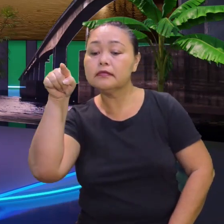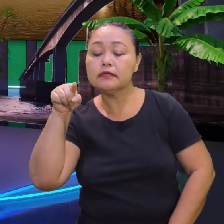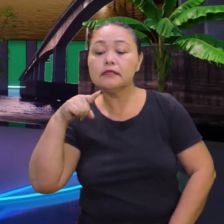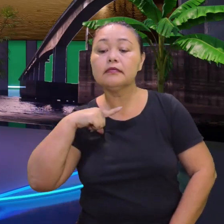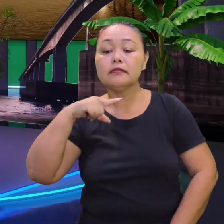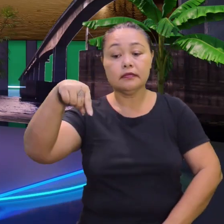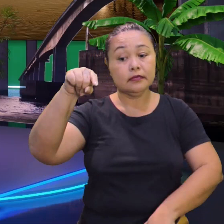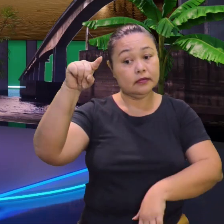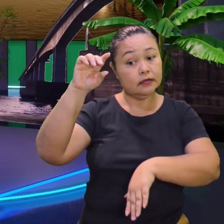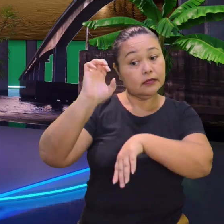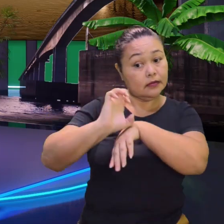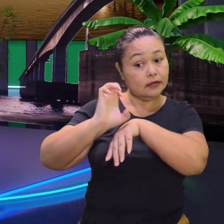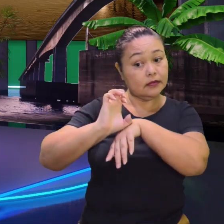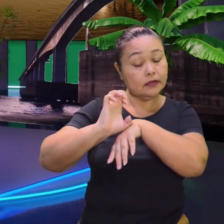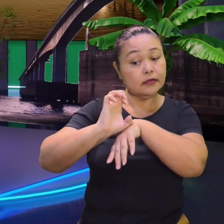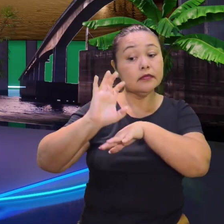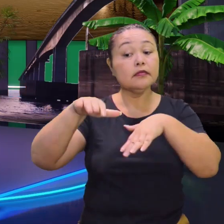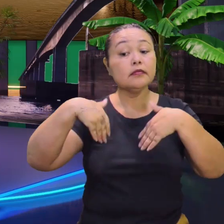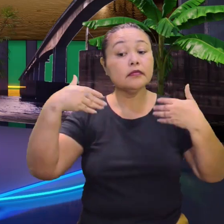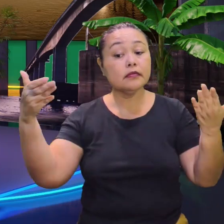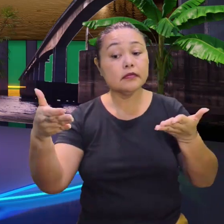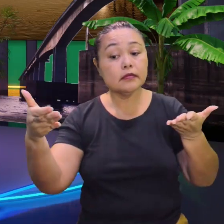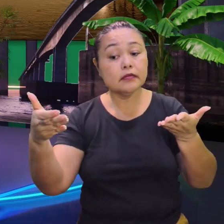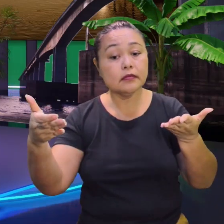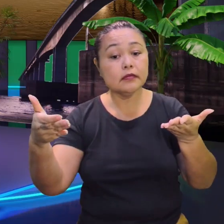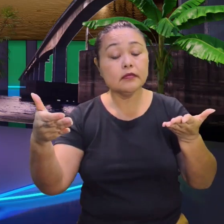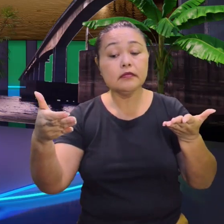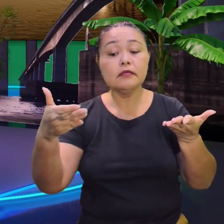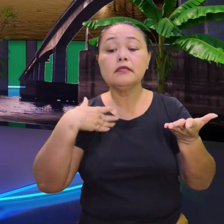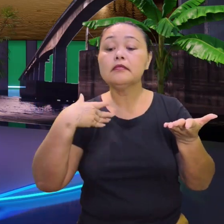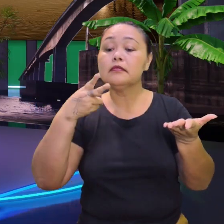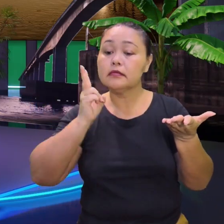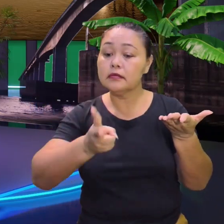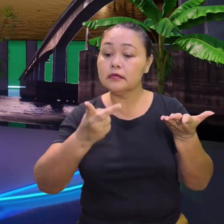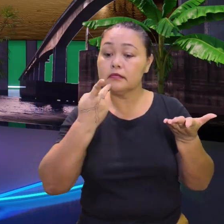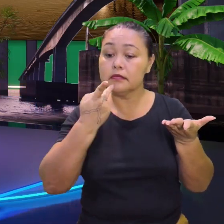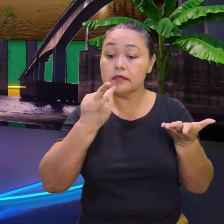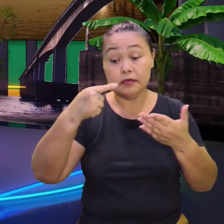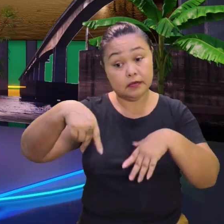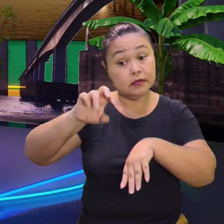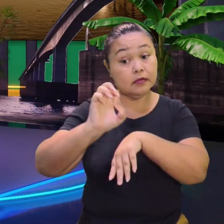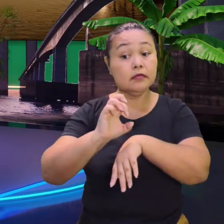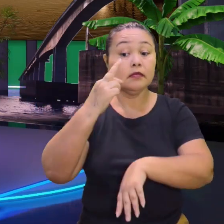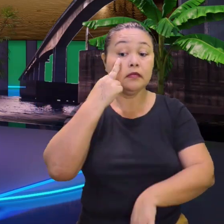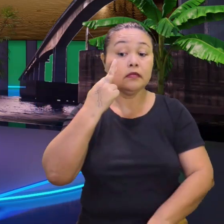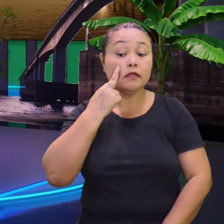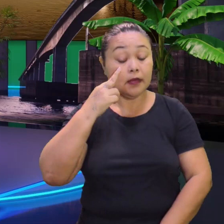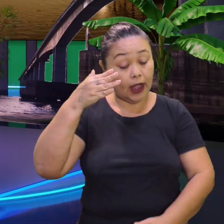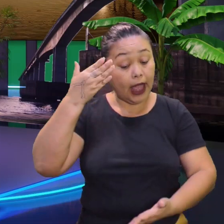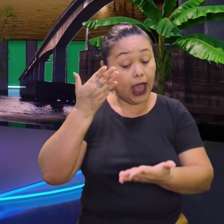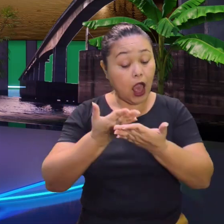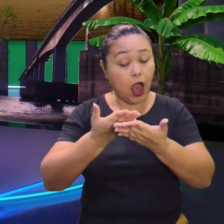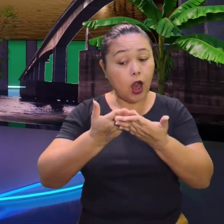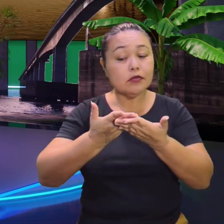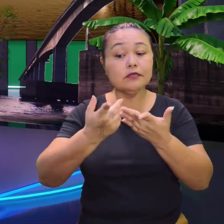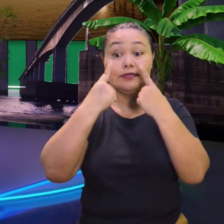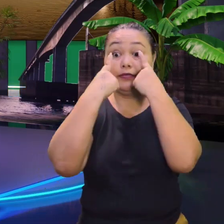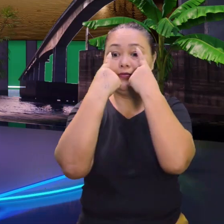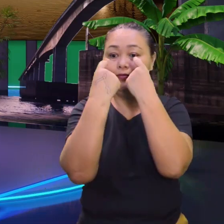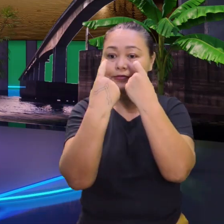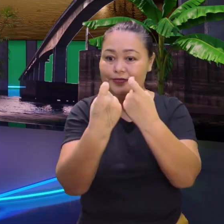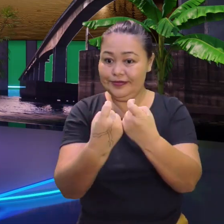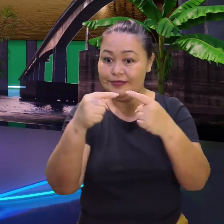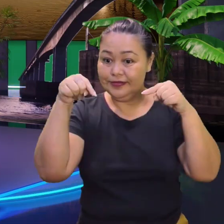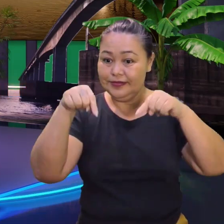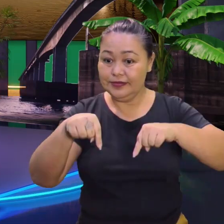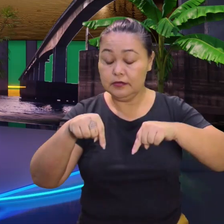diversas partes aqui do nosso estado. E hoje a gente vai continuar falando sobre Rondônia, e essa aula é uma aula bem interessante,